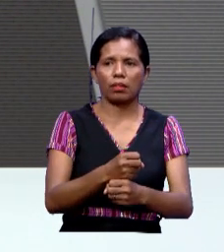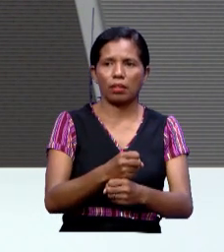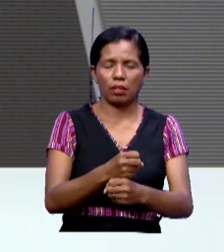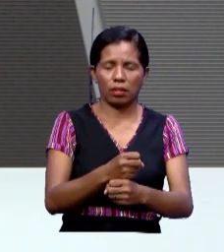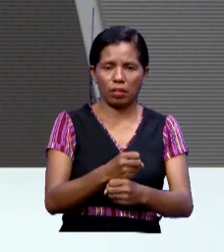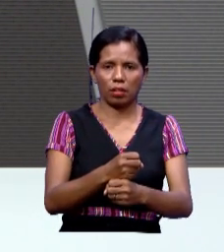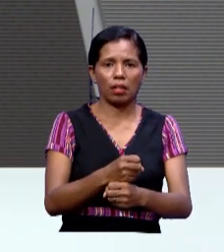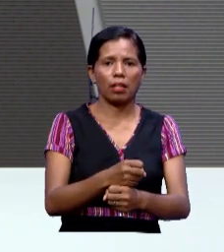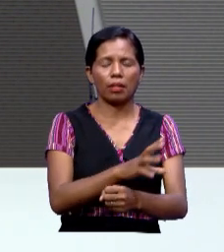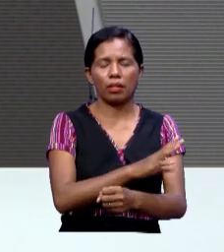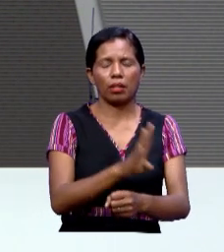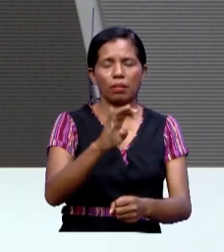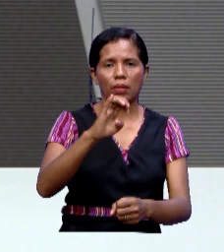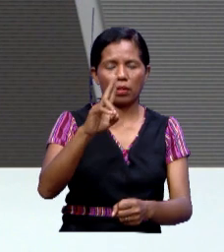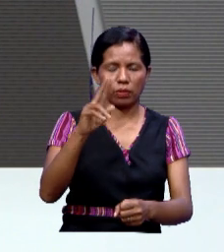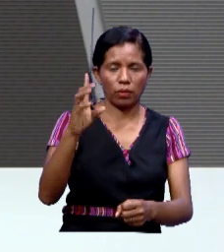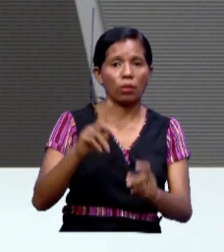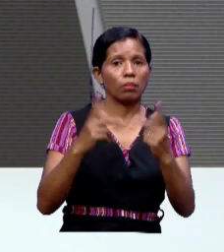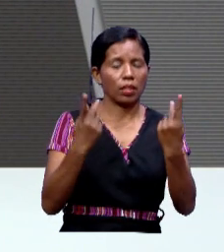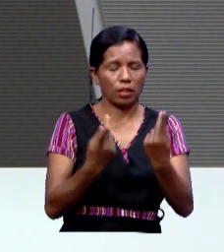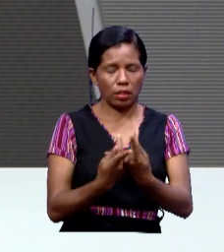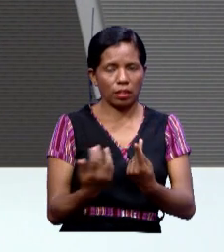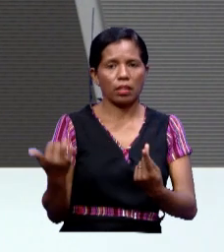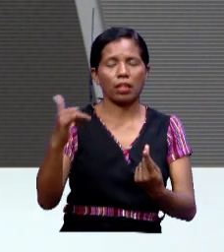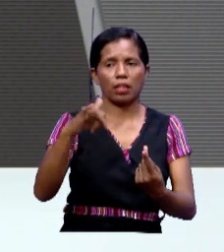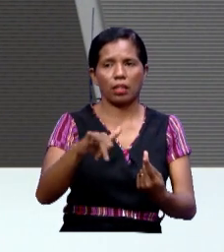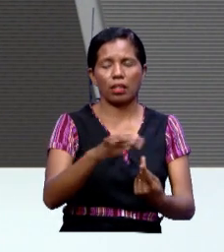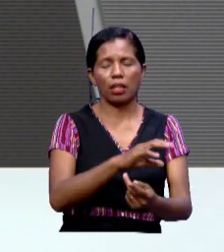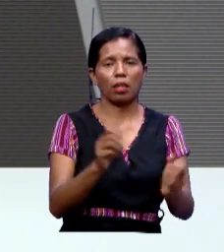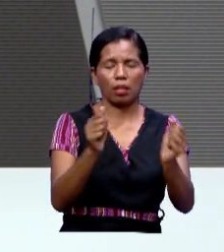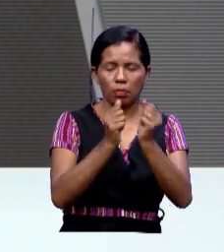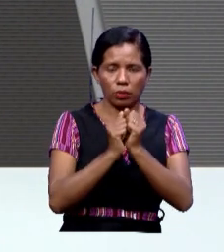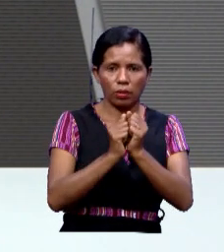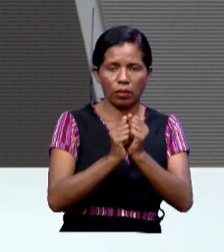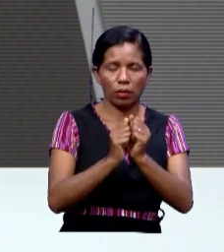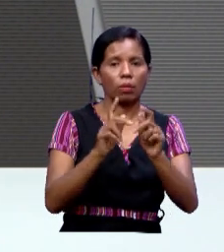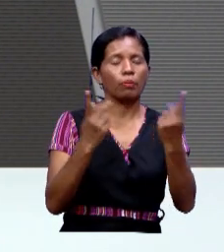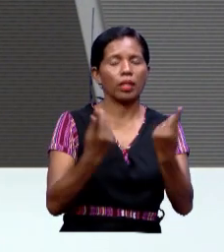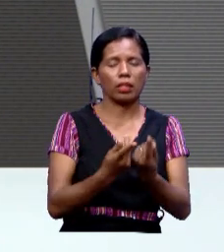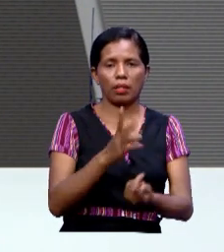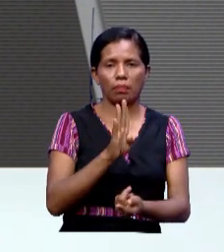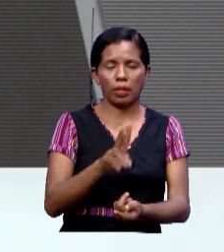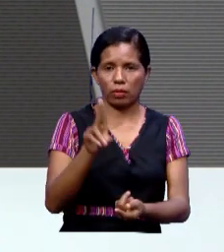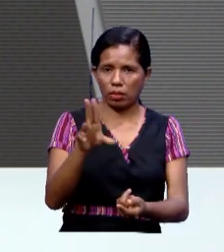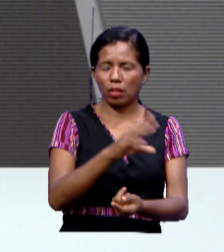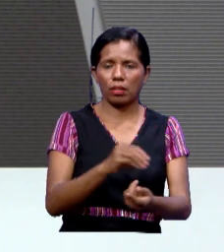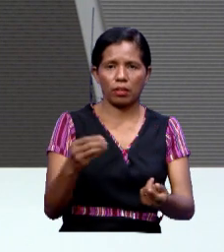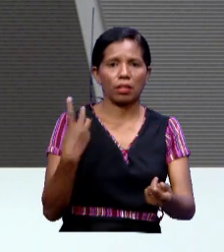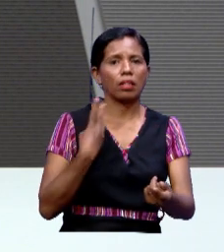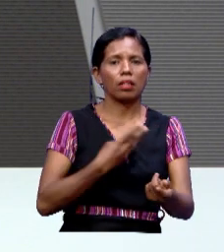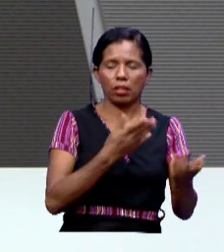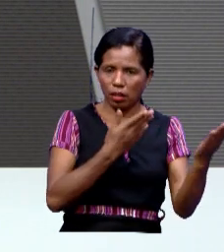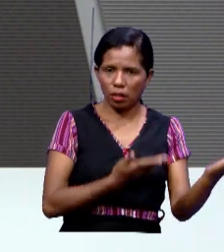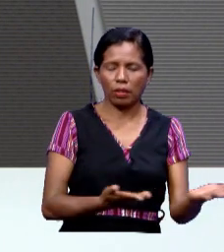vida durante 18 anos ne surhamu tu Bayundan ho kitan ita tama mais